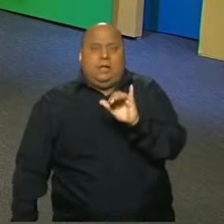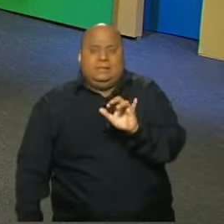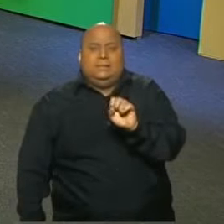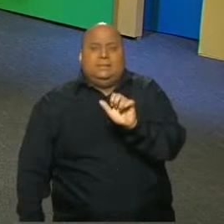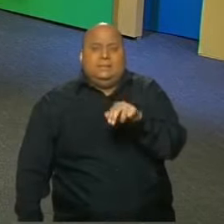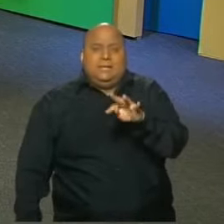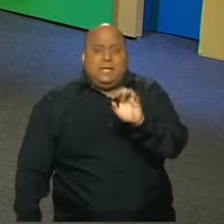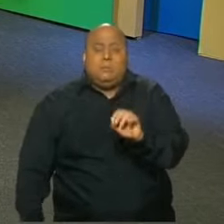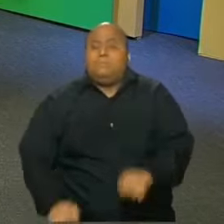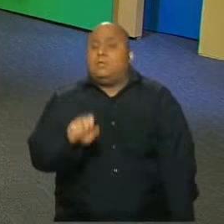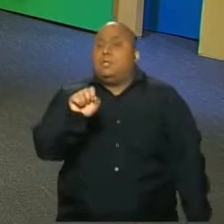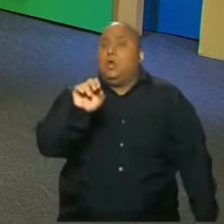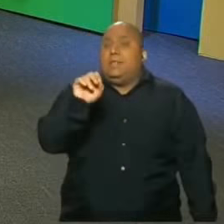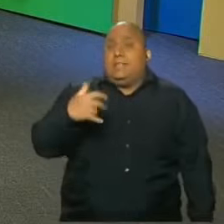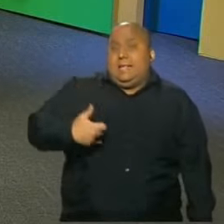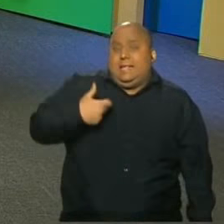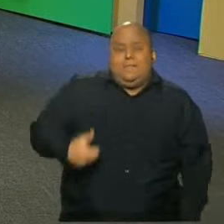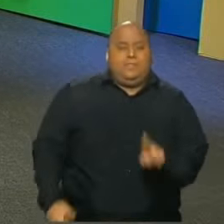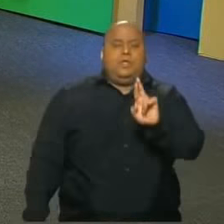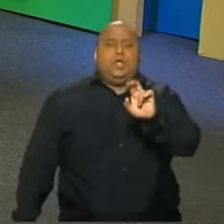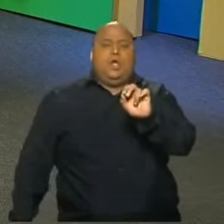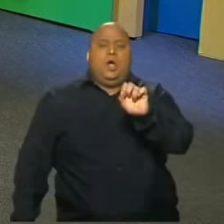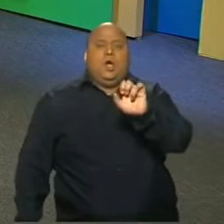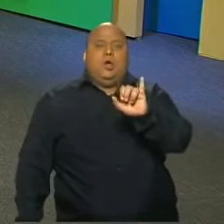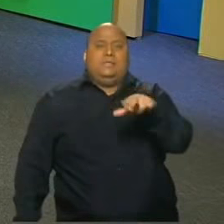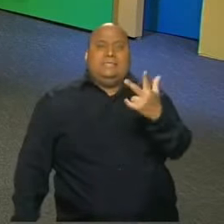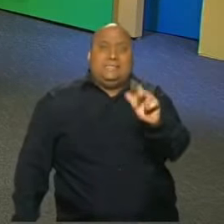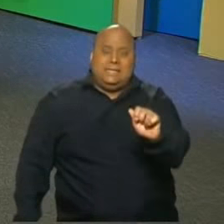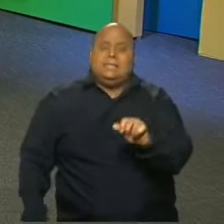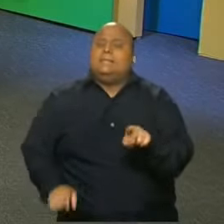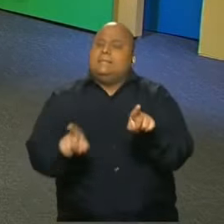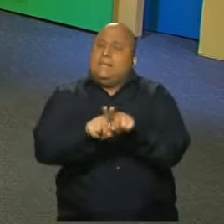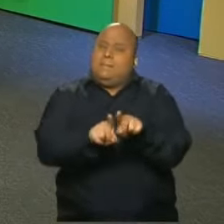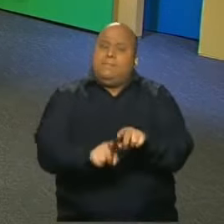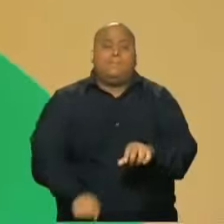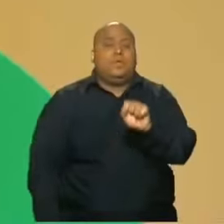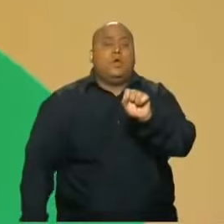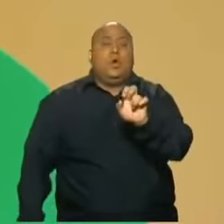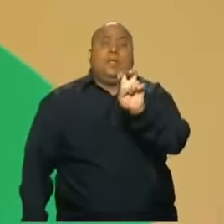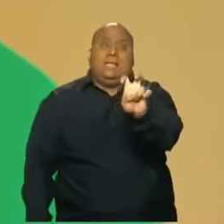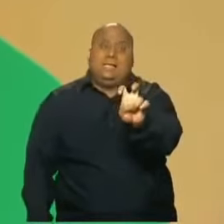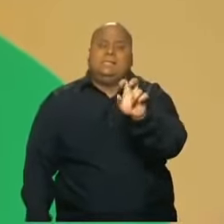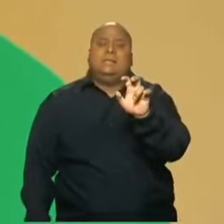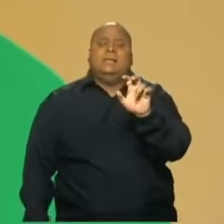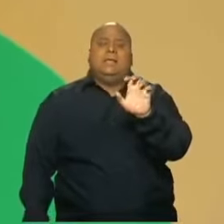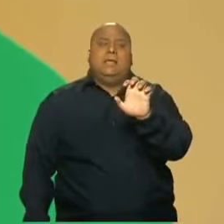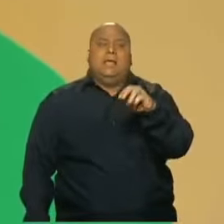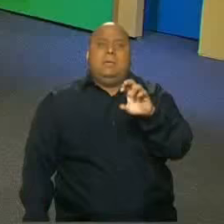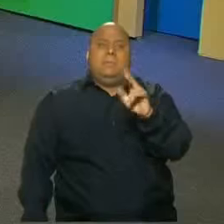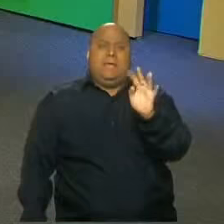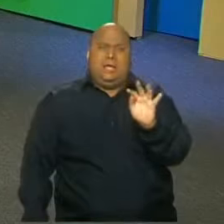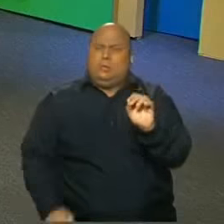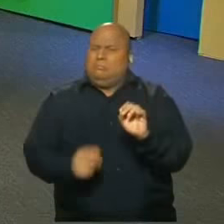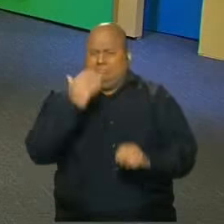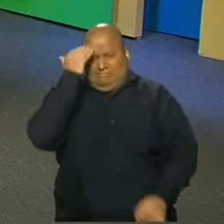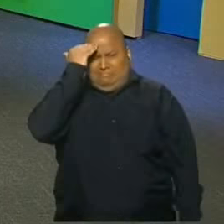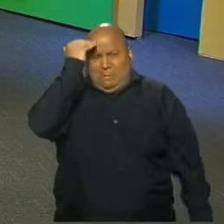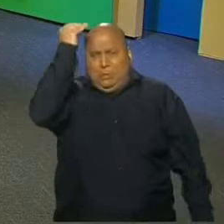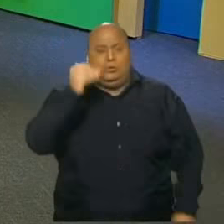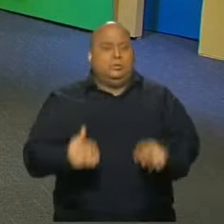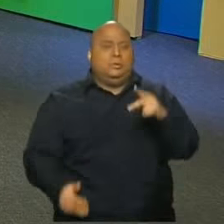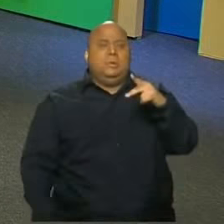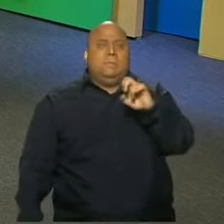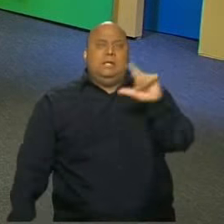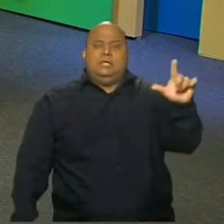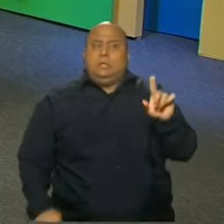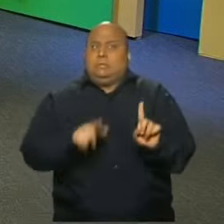E também os 80 anos da Rosinha de Valença. E os 85 anos de Hermeto Pascoal. O bruxo. Isso aí,